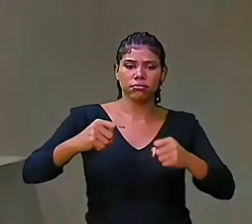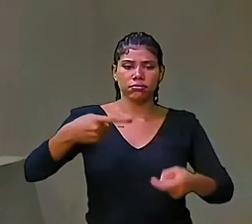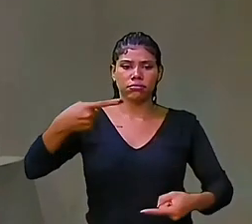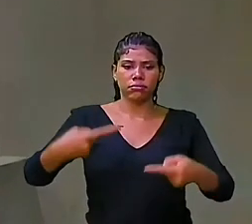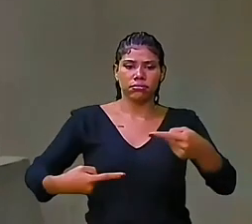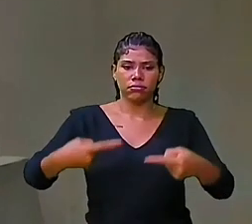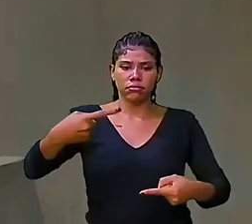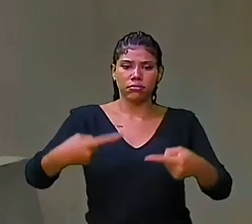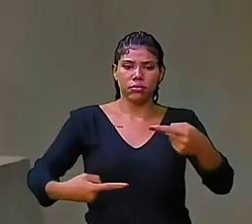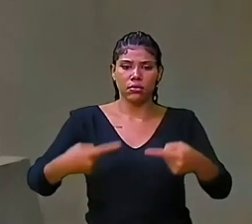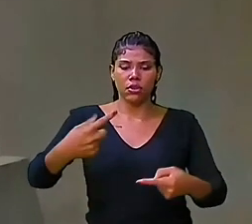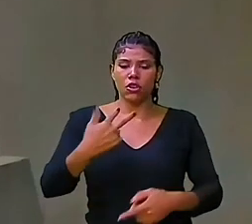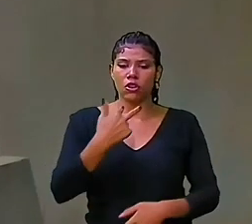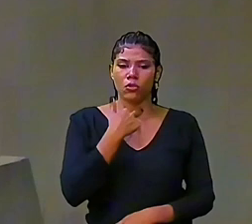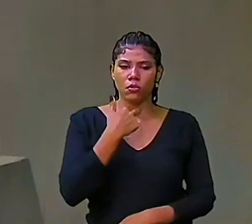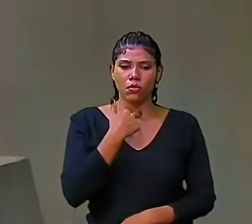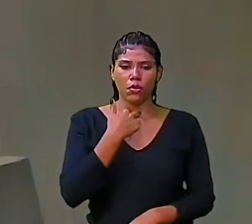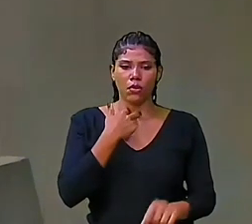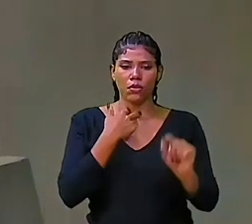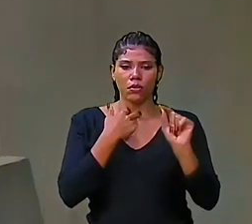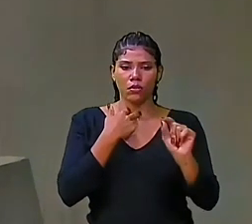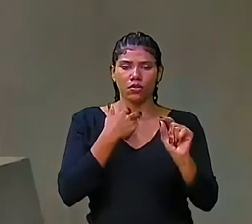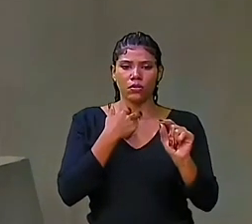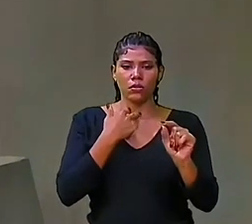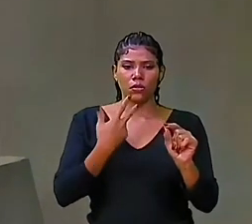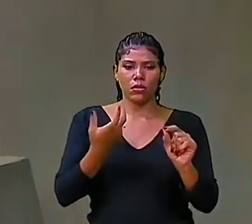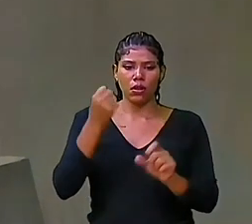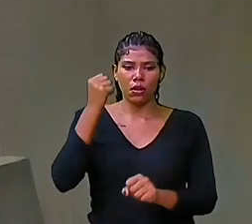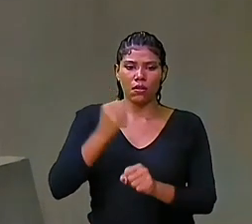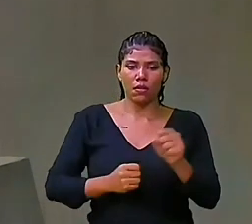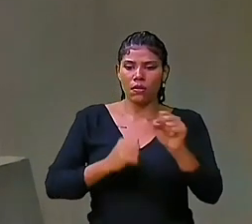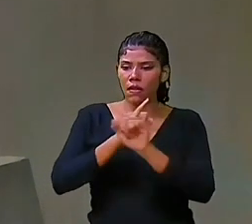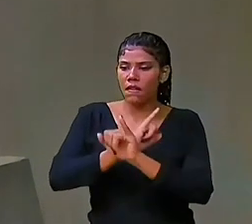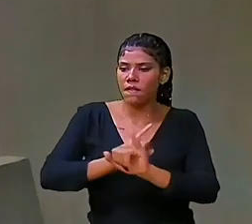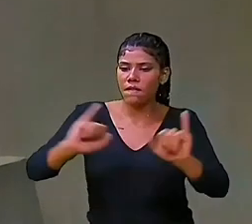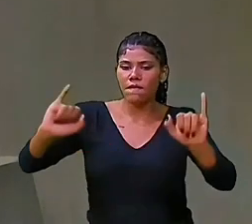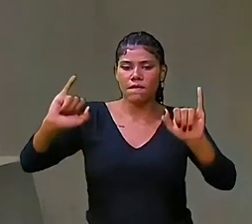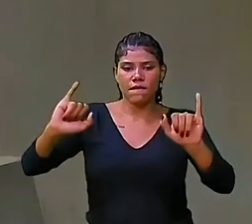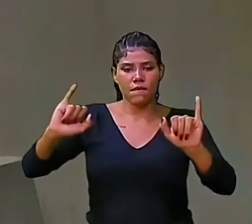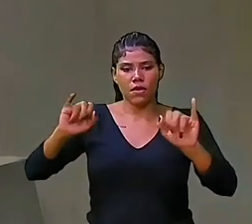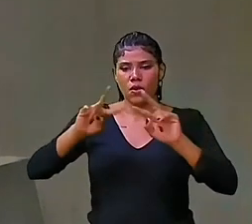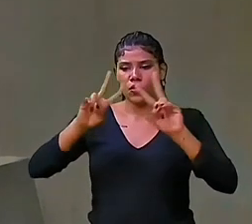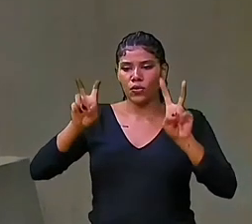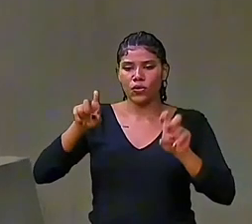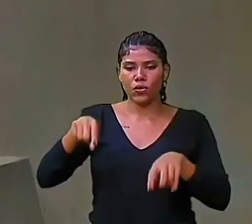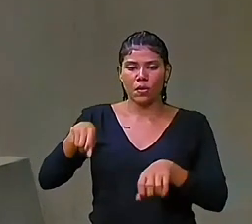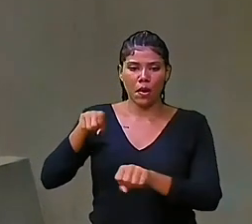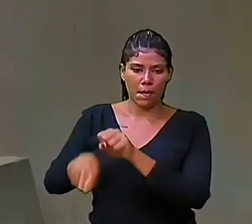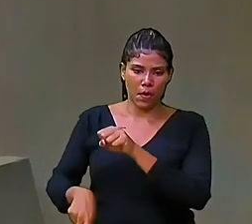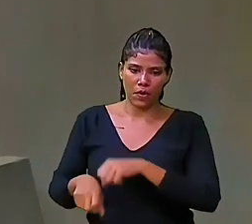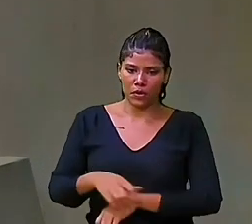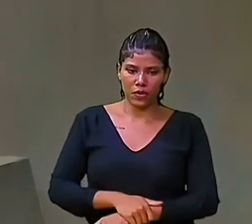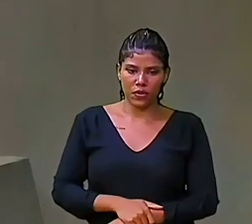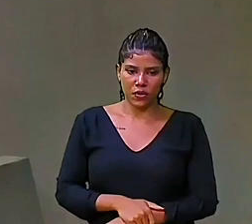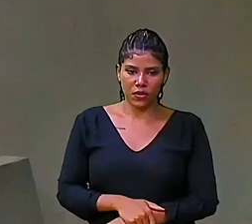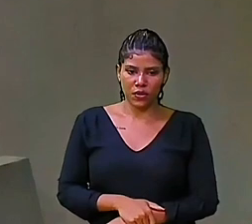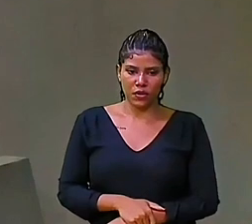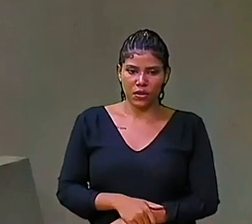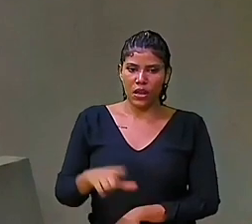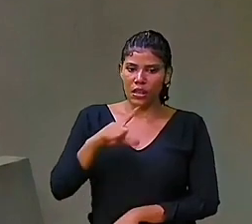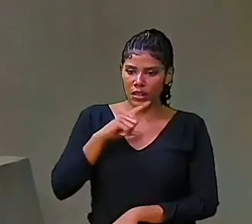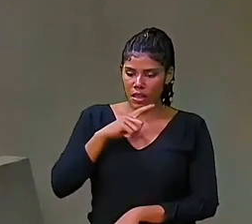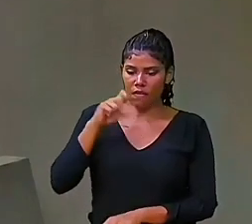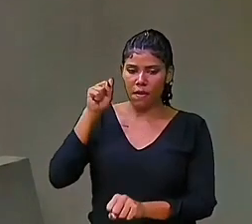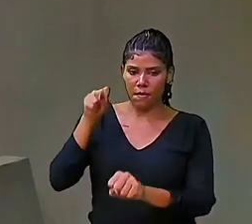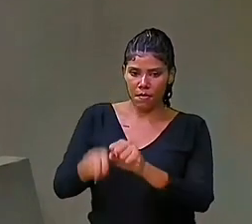nenhuma disputa ideológica pode permitir criação de fake news sobre esse fato. No dia seguinte, além da morte